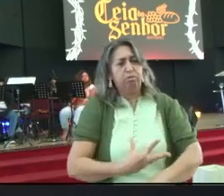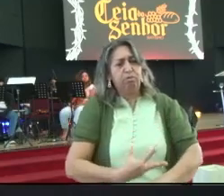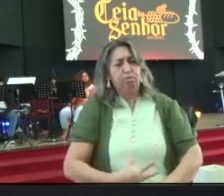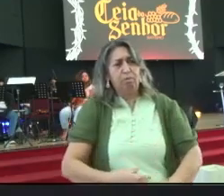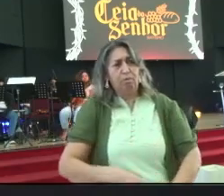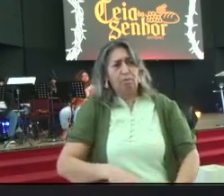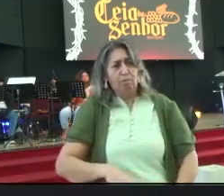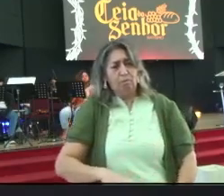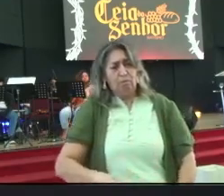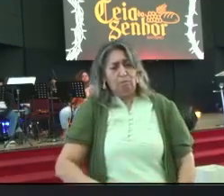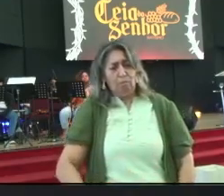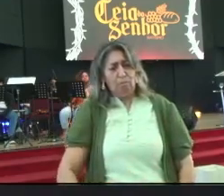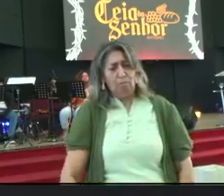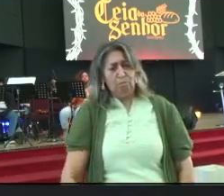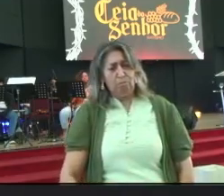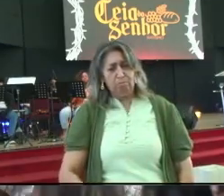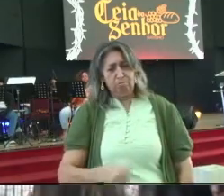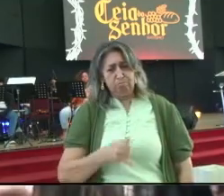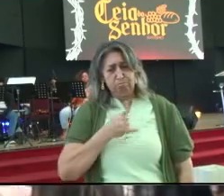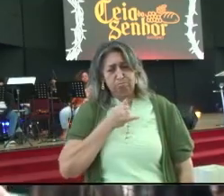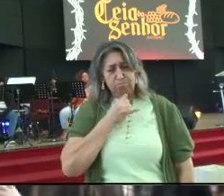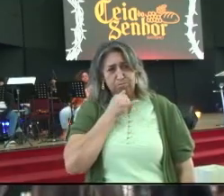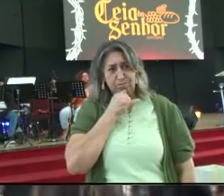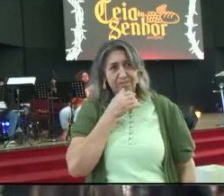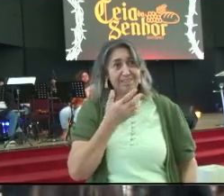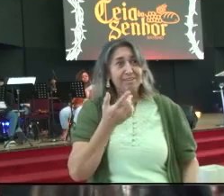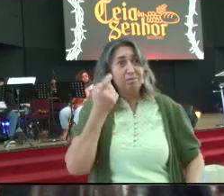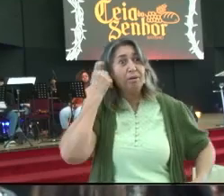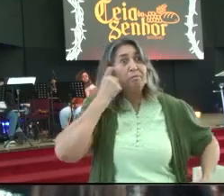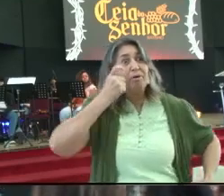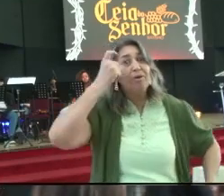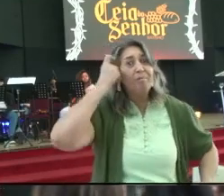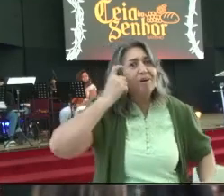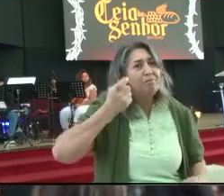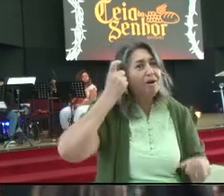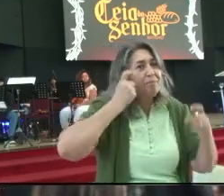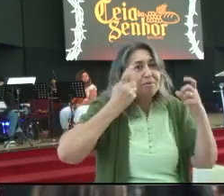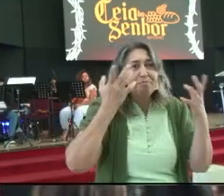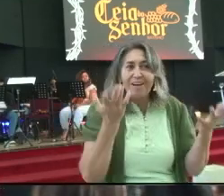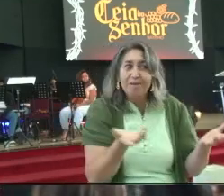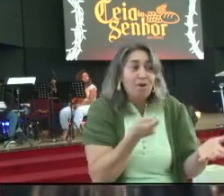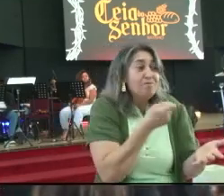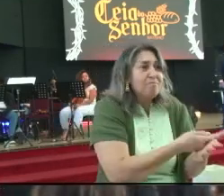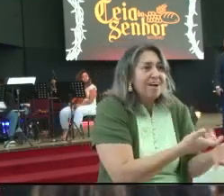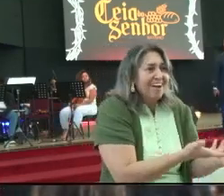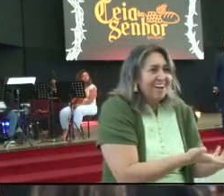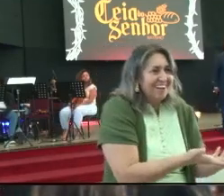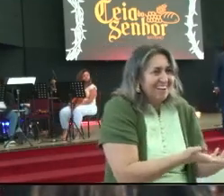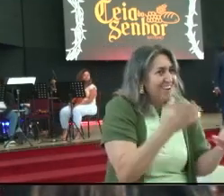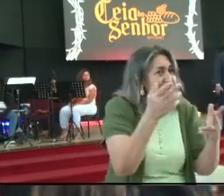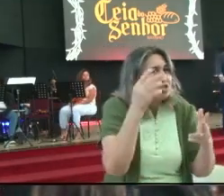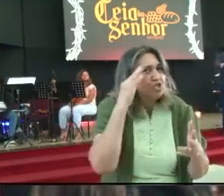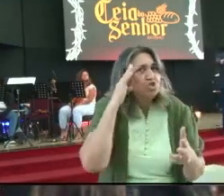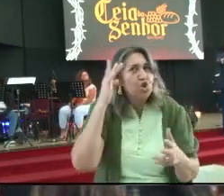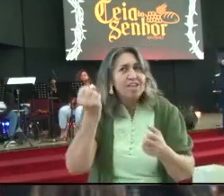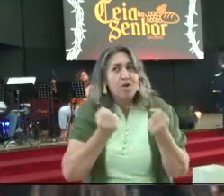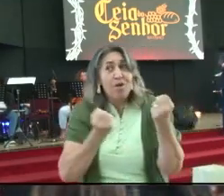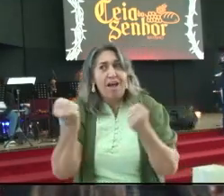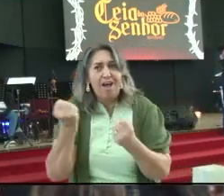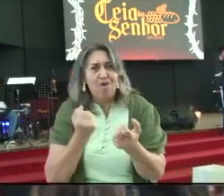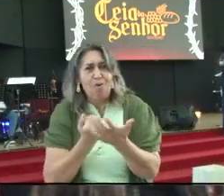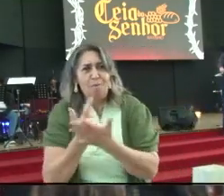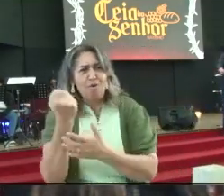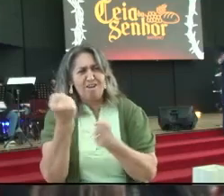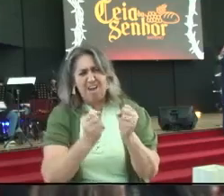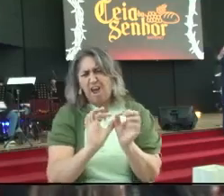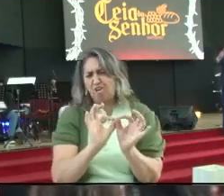Vocês já viram uma coisa interessante? Eu já passei por isso. Às vezes você sonha ter um carro, né? O carro